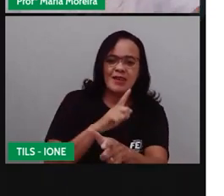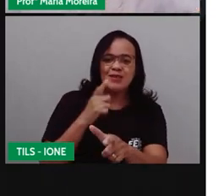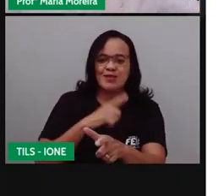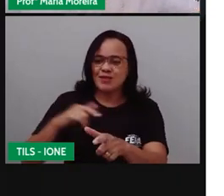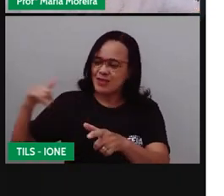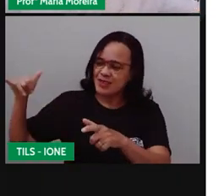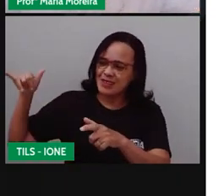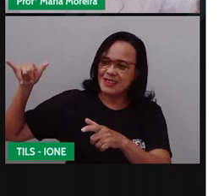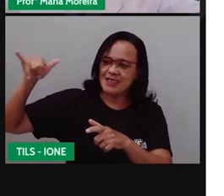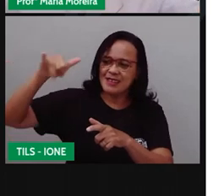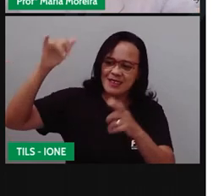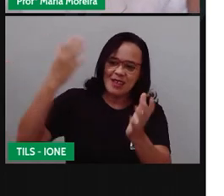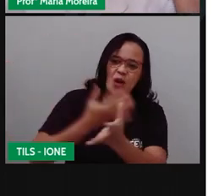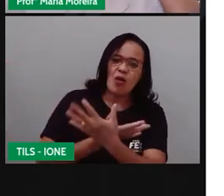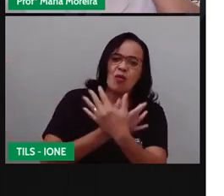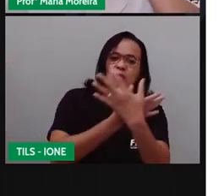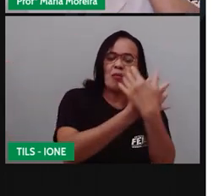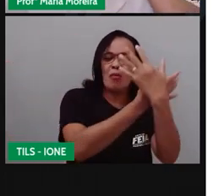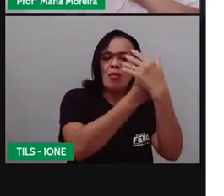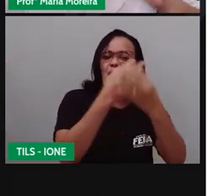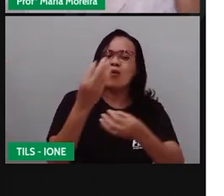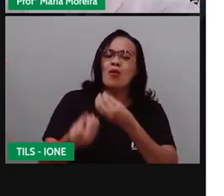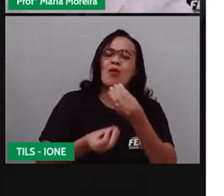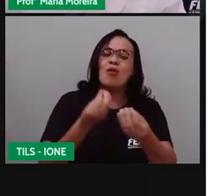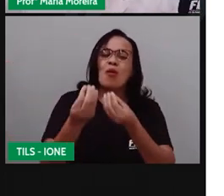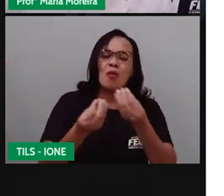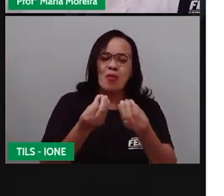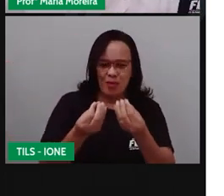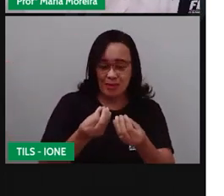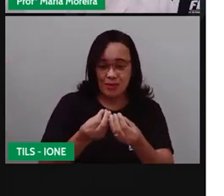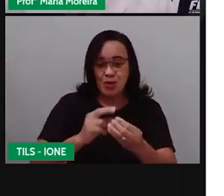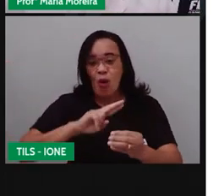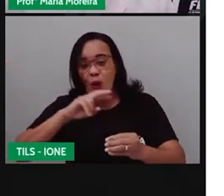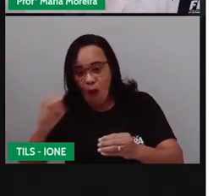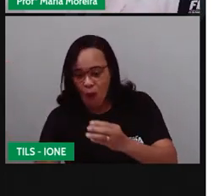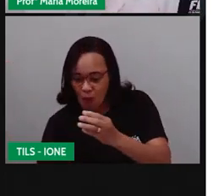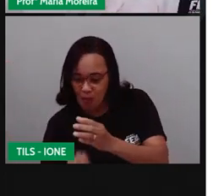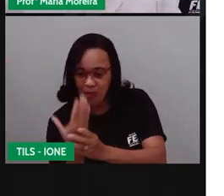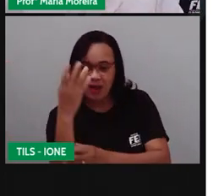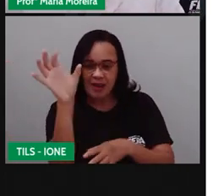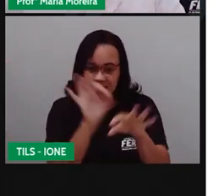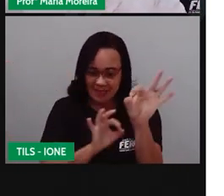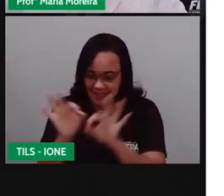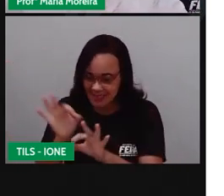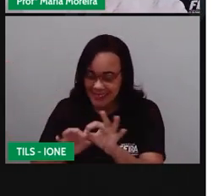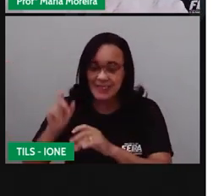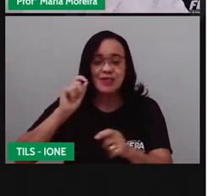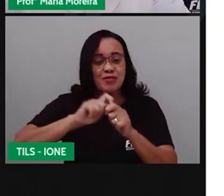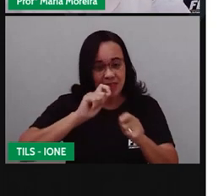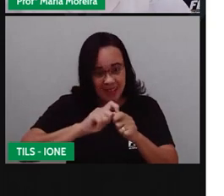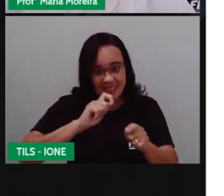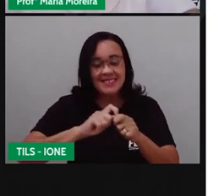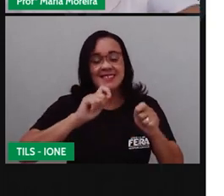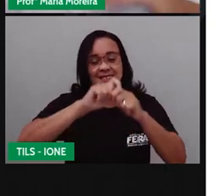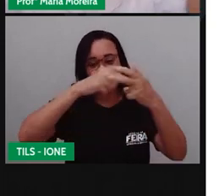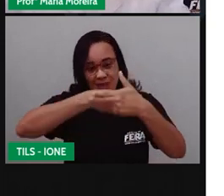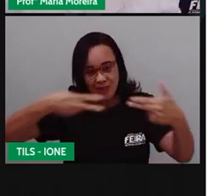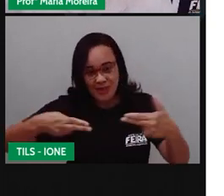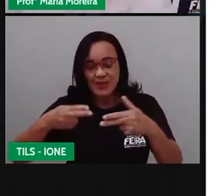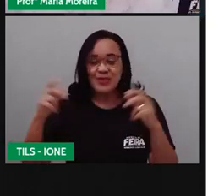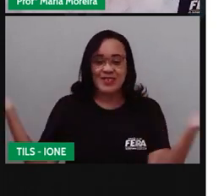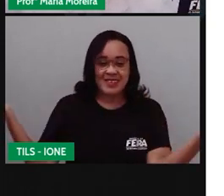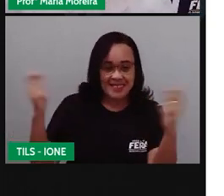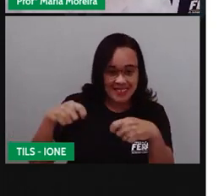a pessoa tentando voar, pode causar um acidente. Mas eles conseguem produzir aparelhos, né, que causem esse